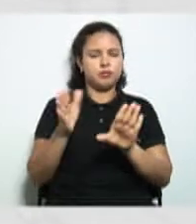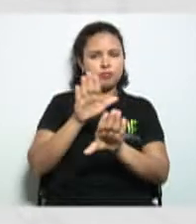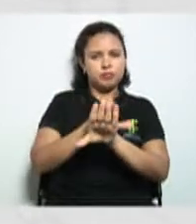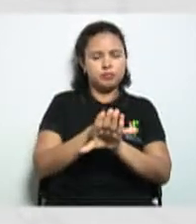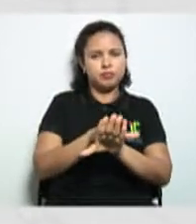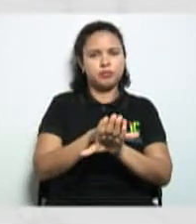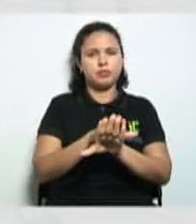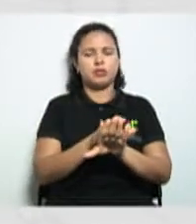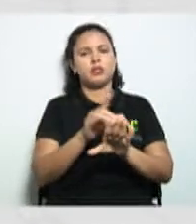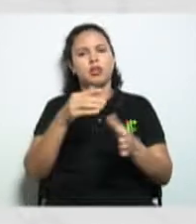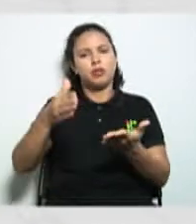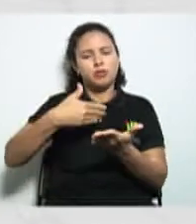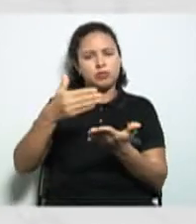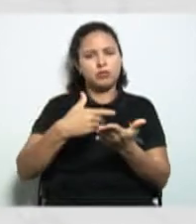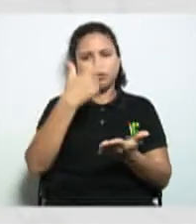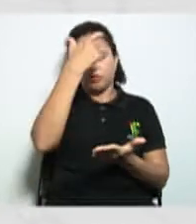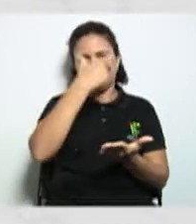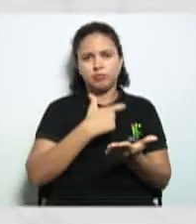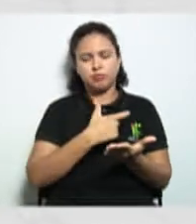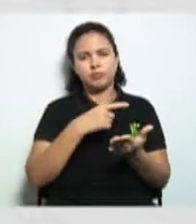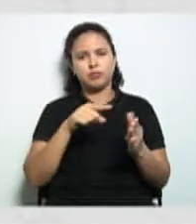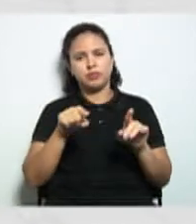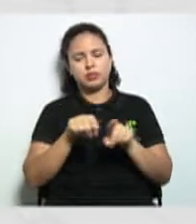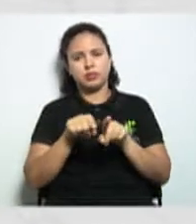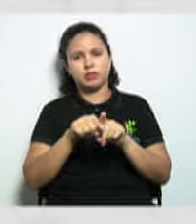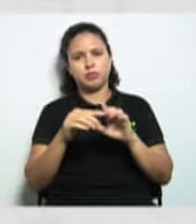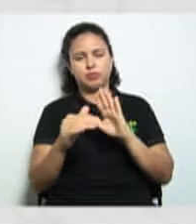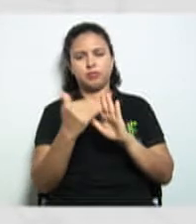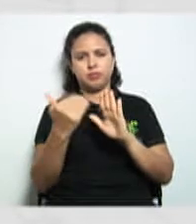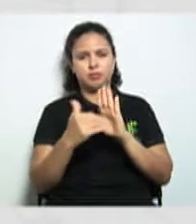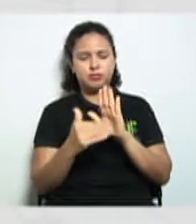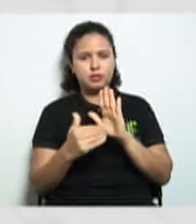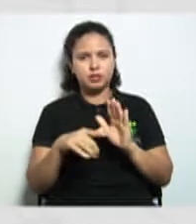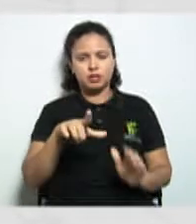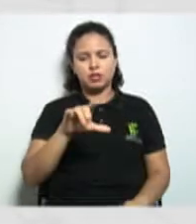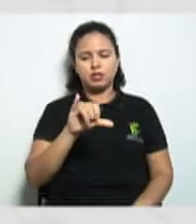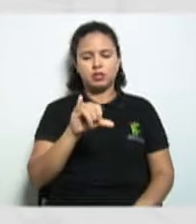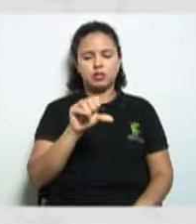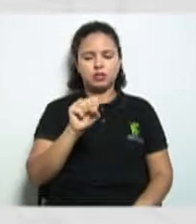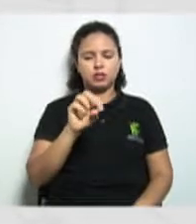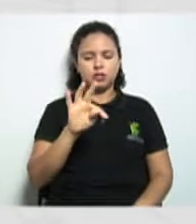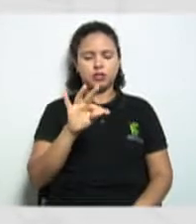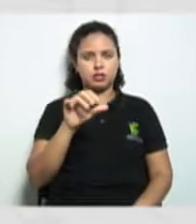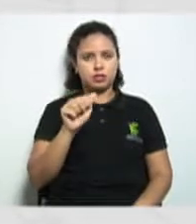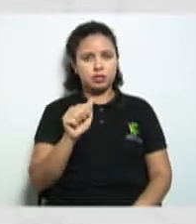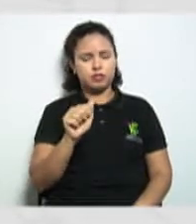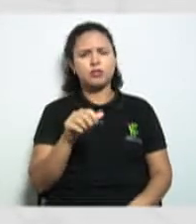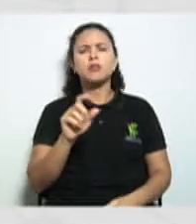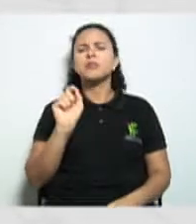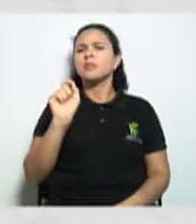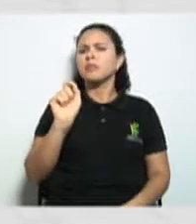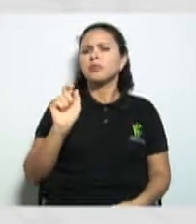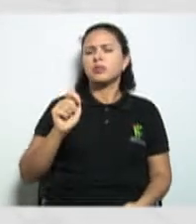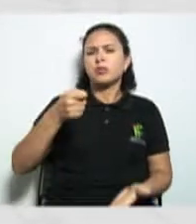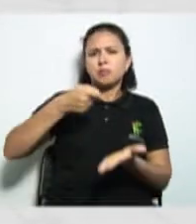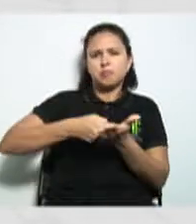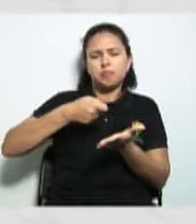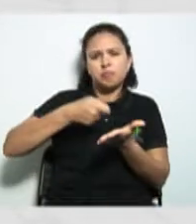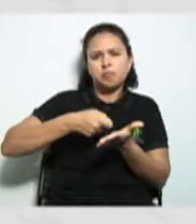folha de rosto e as listas, né? Desses elementos, professora, o que é obrigatório aqui? O que é que eu